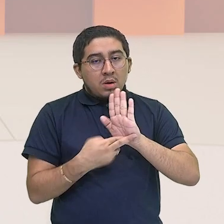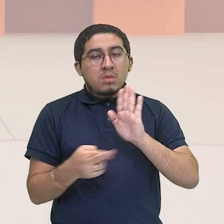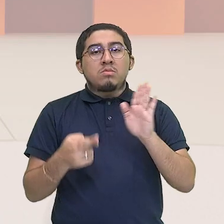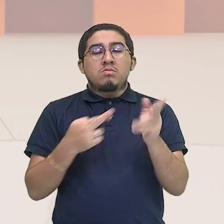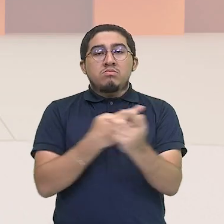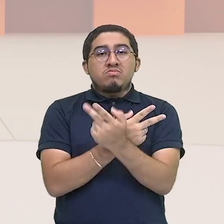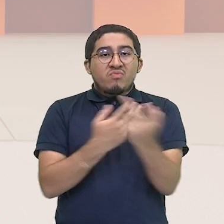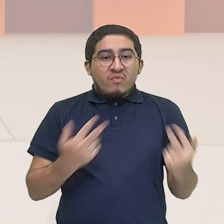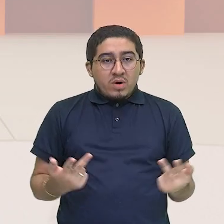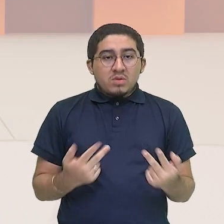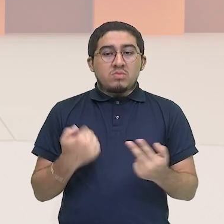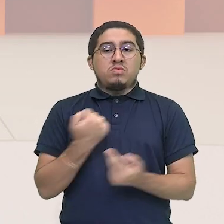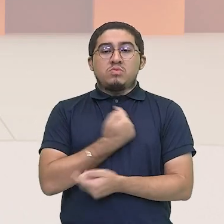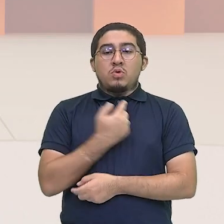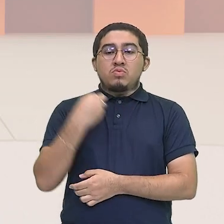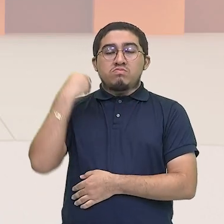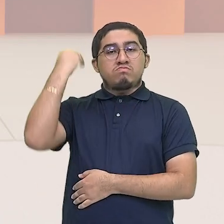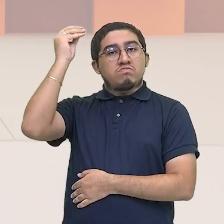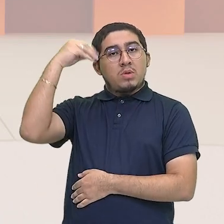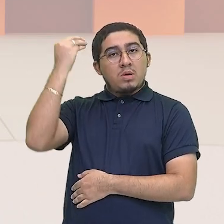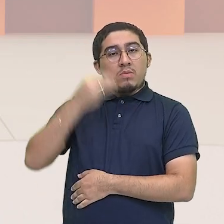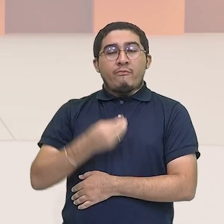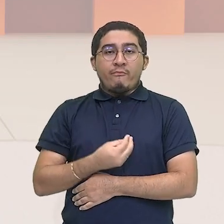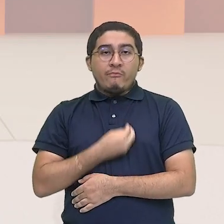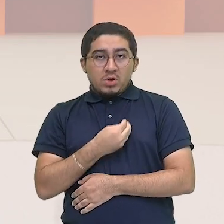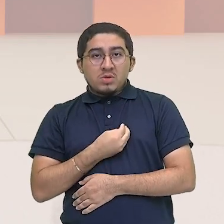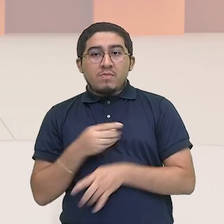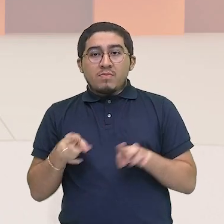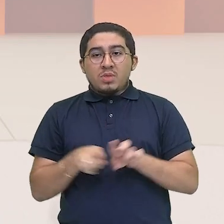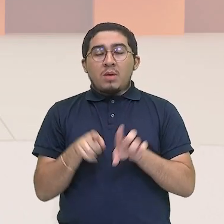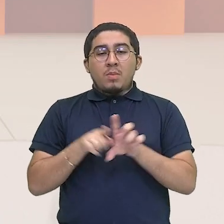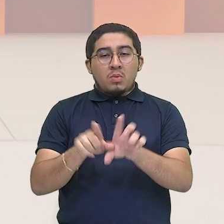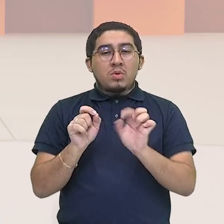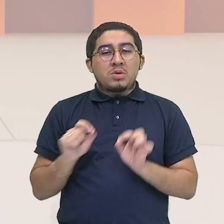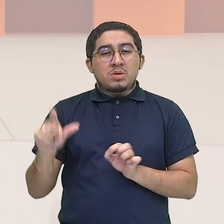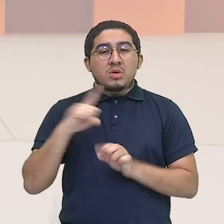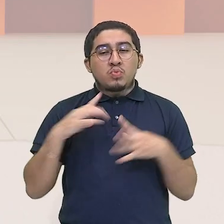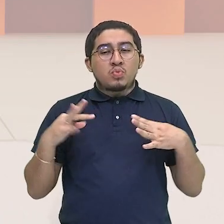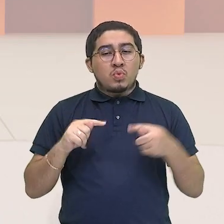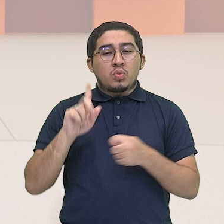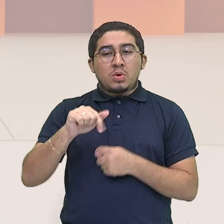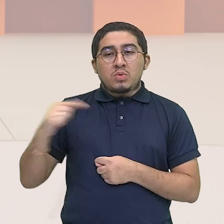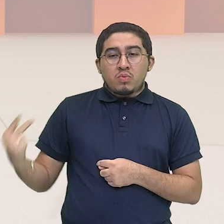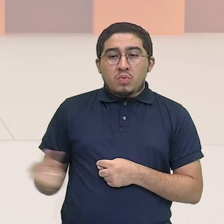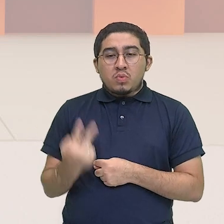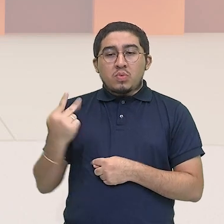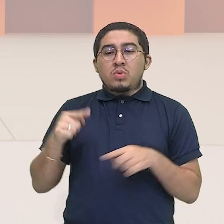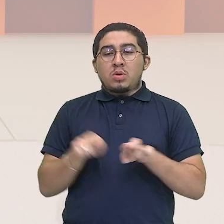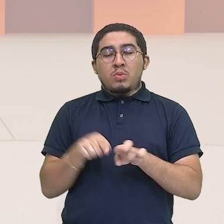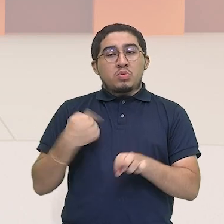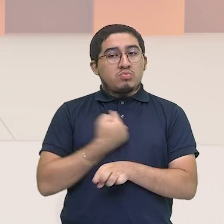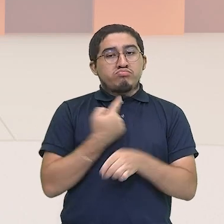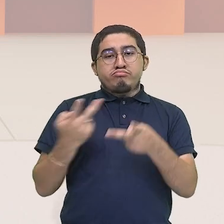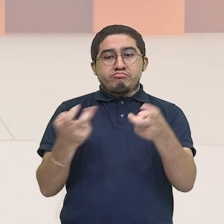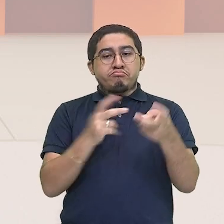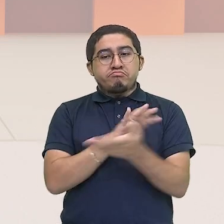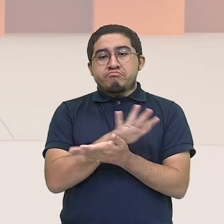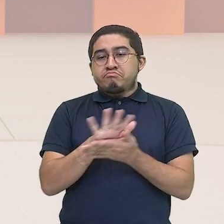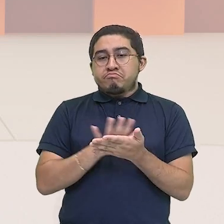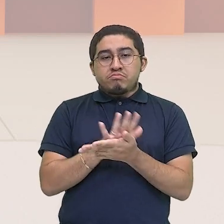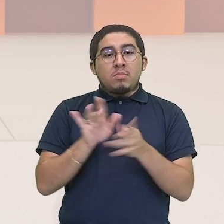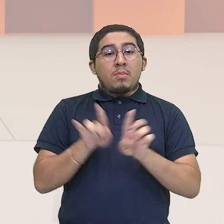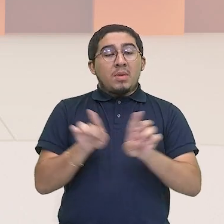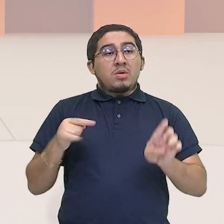vai viver, né? A gente vai, muitas vezes, introjetar esses valores, né, e a gente nem percebe, mas a